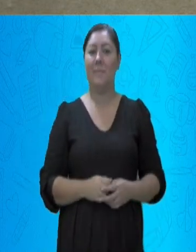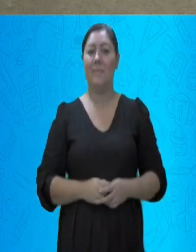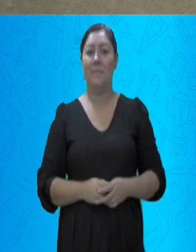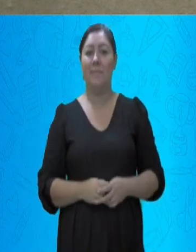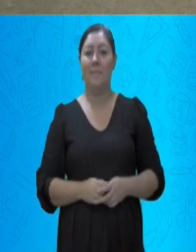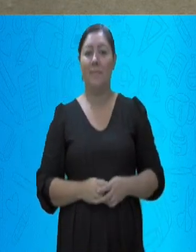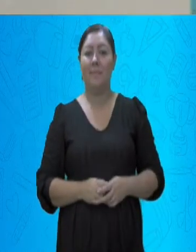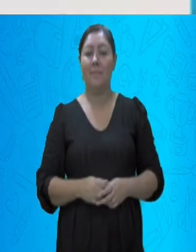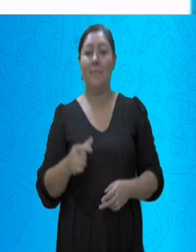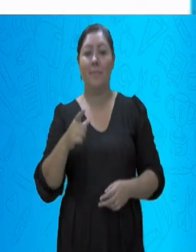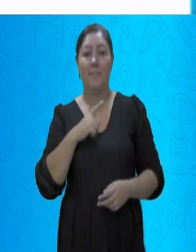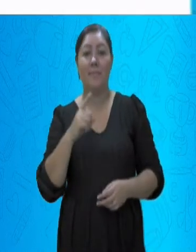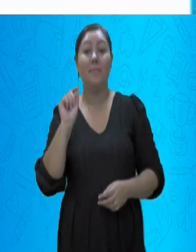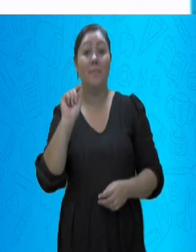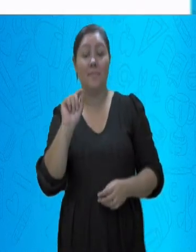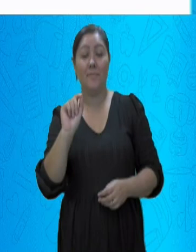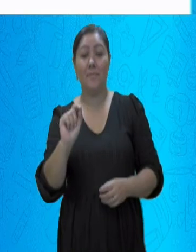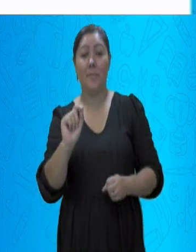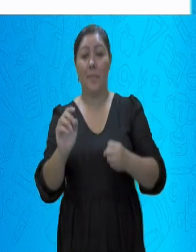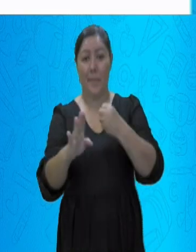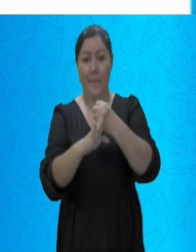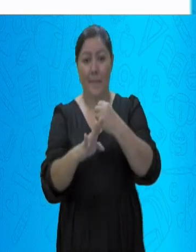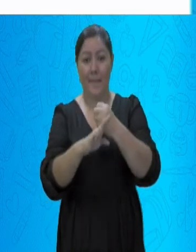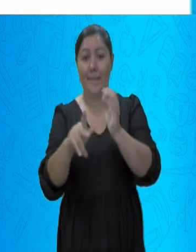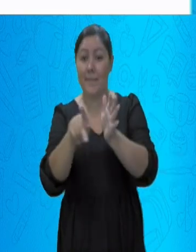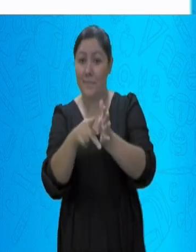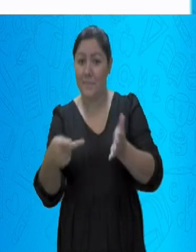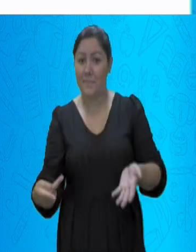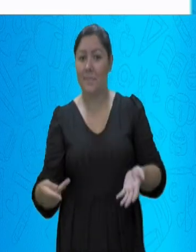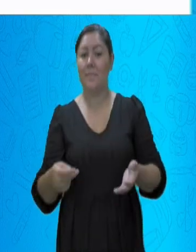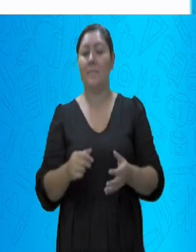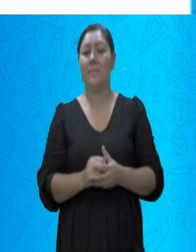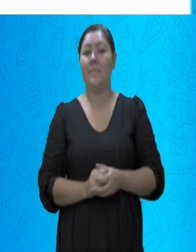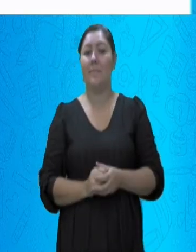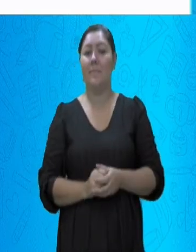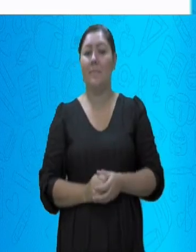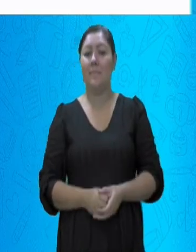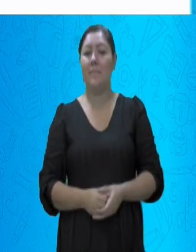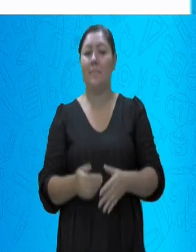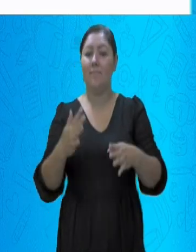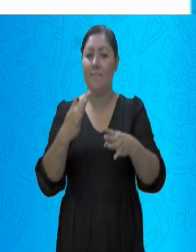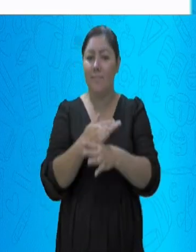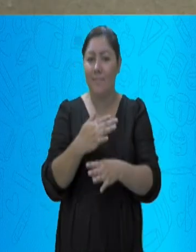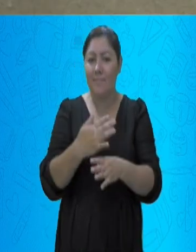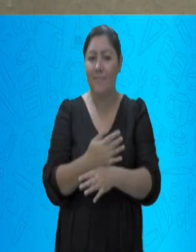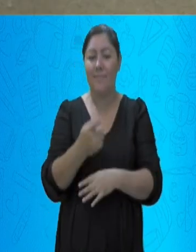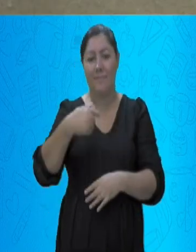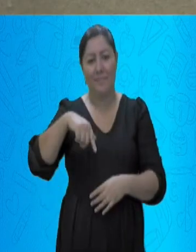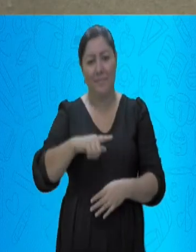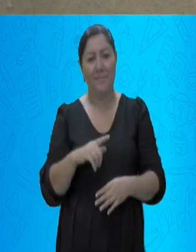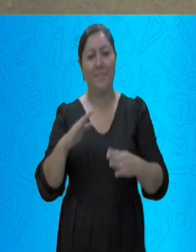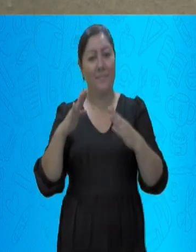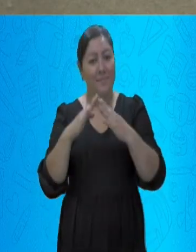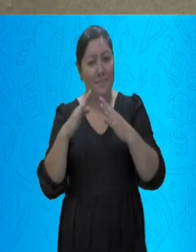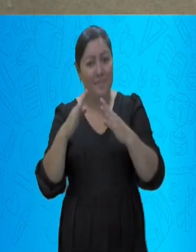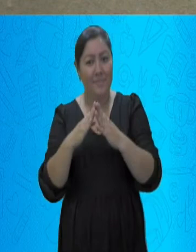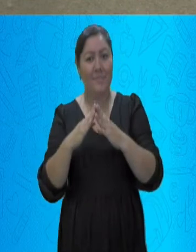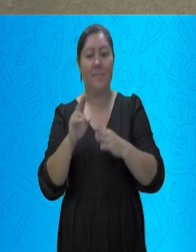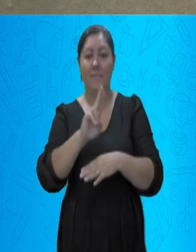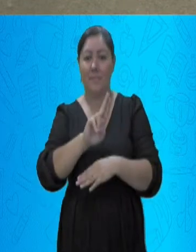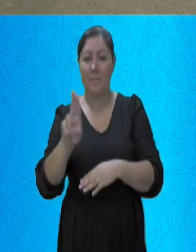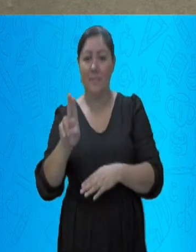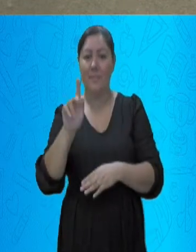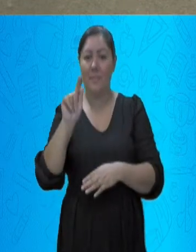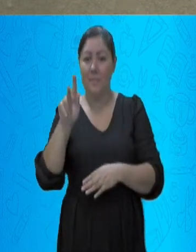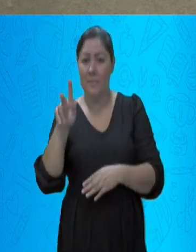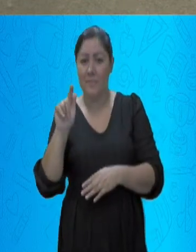um substantivo próprio. Olha lá, é o nome de uma cidade, da cidade em que a gente mora. Então, sim,